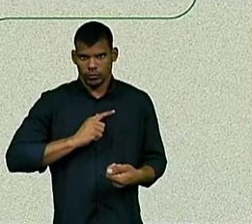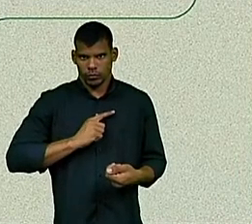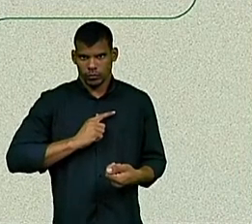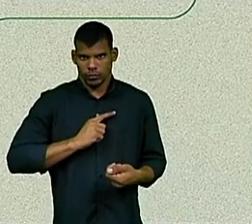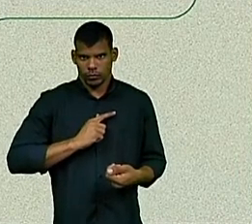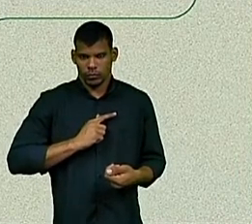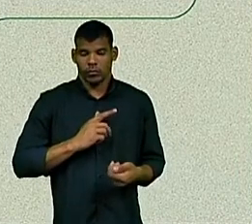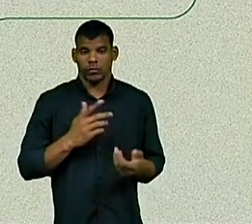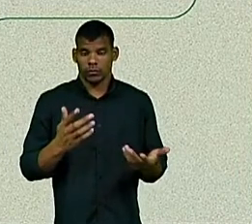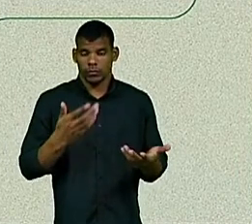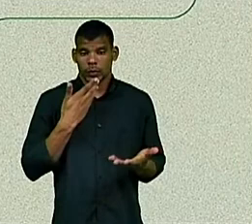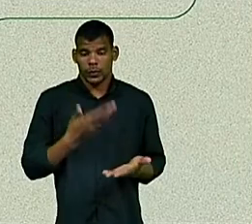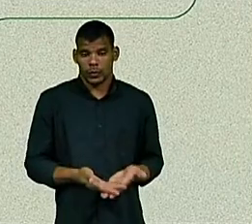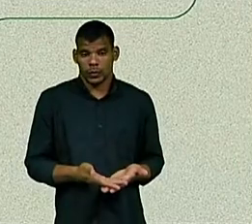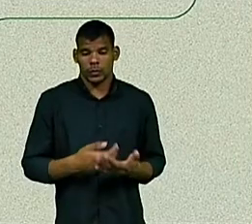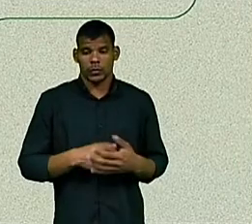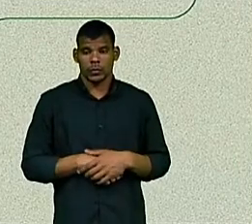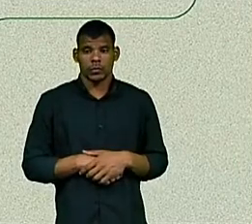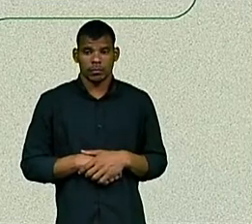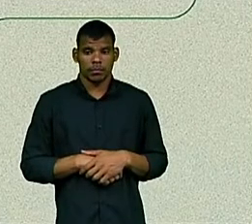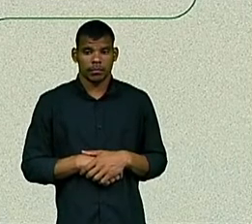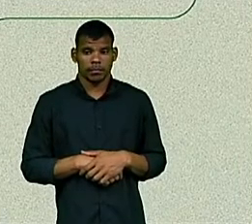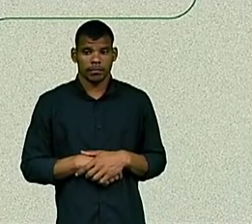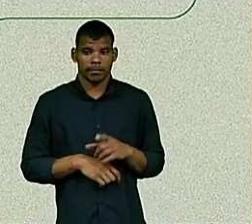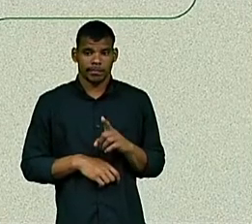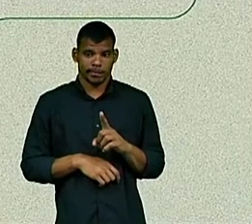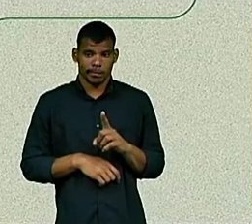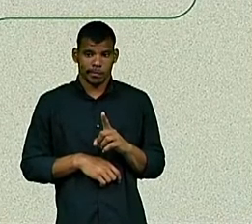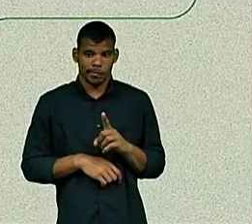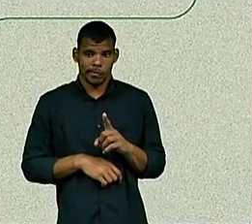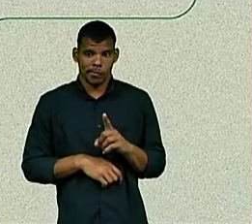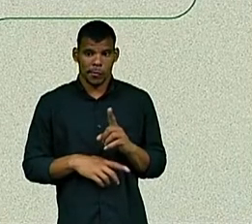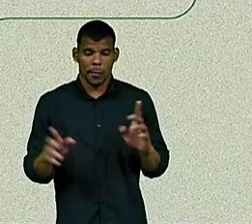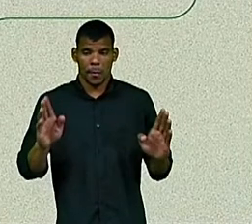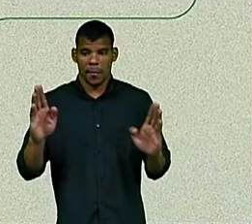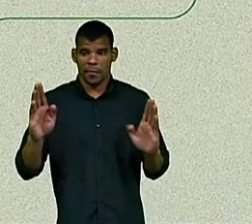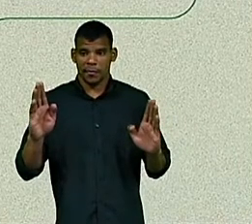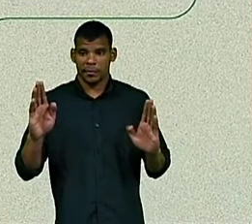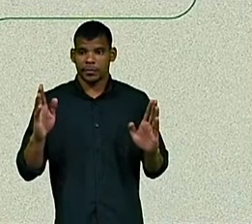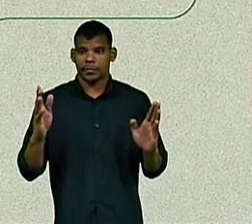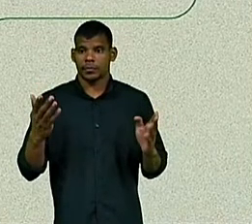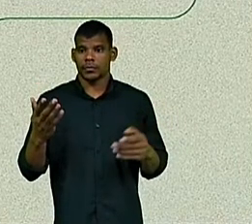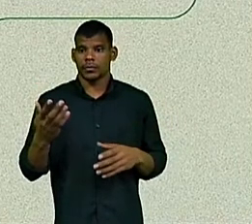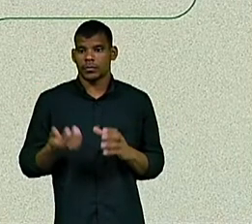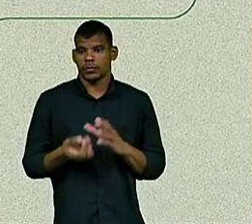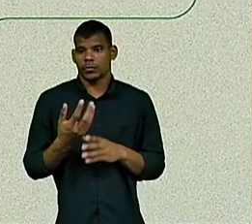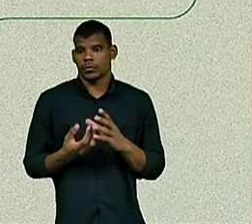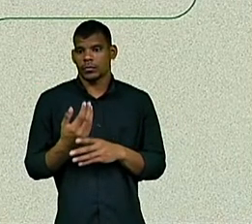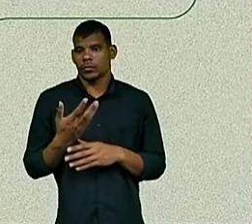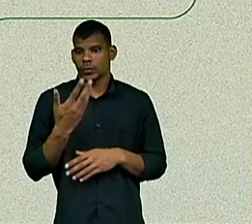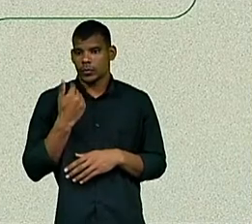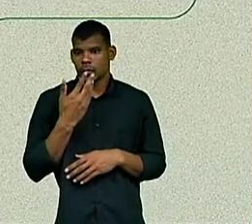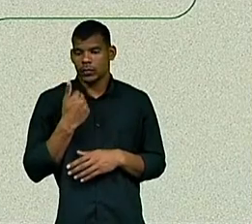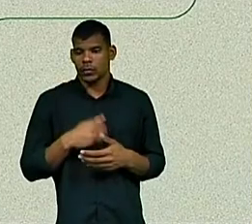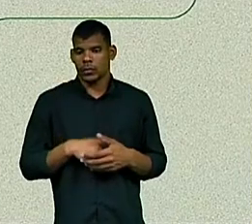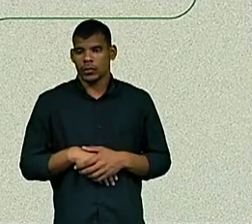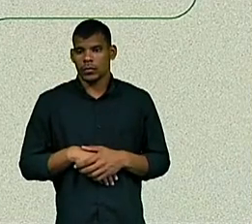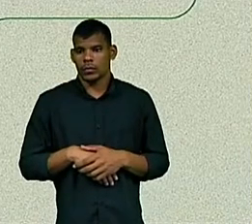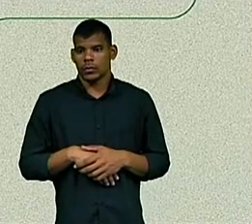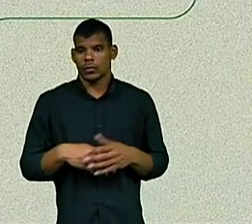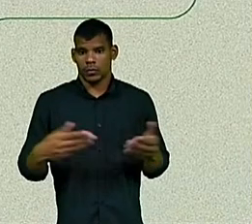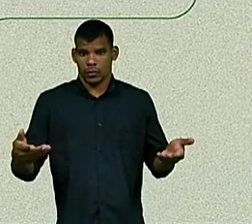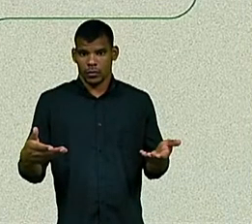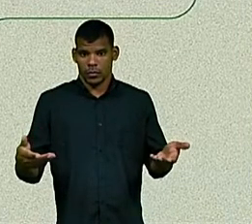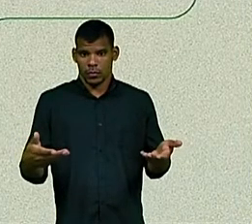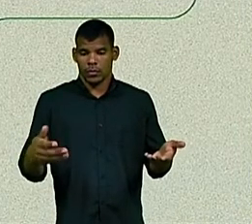paz me com isso vocês sabem qual é a época da história da humanidade que mais se produziu alimento agora